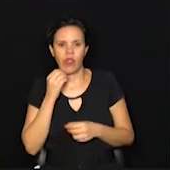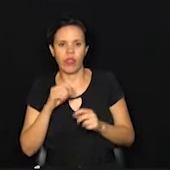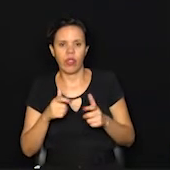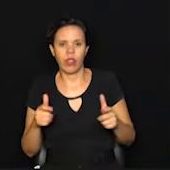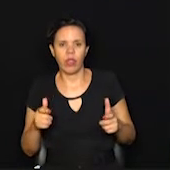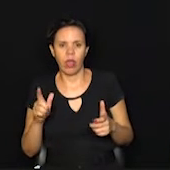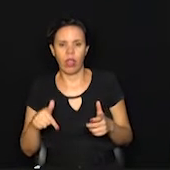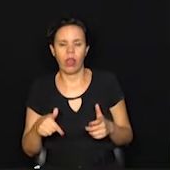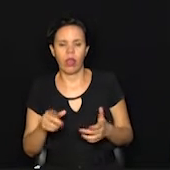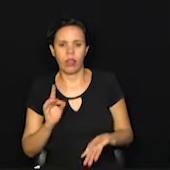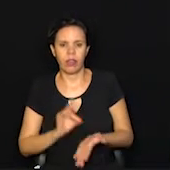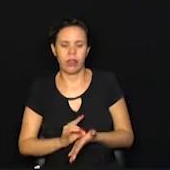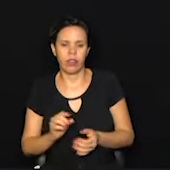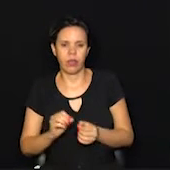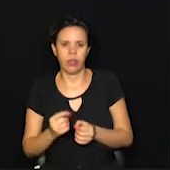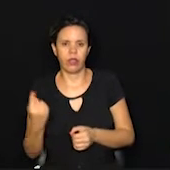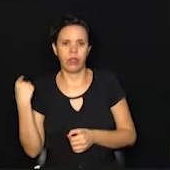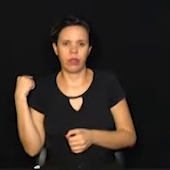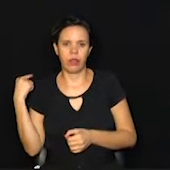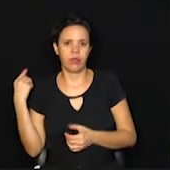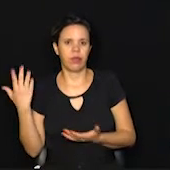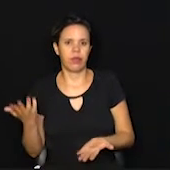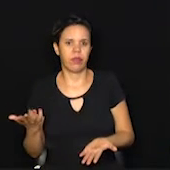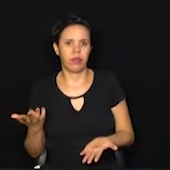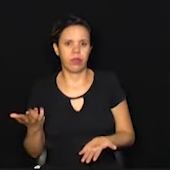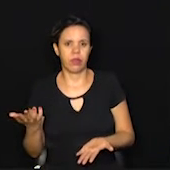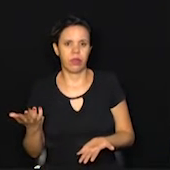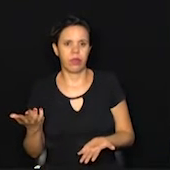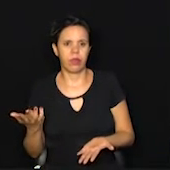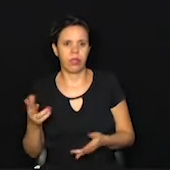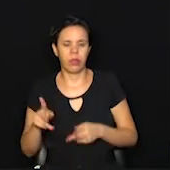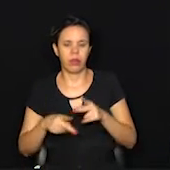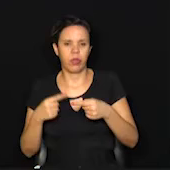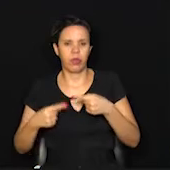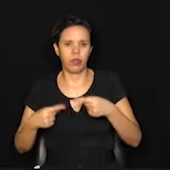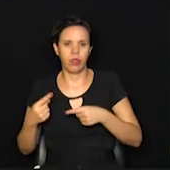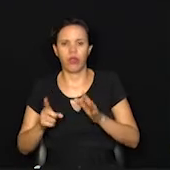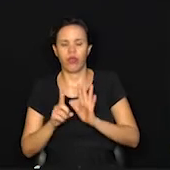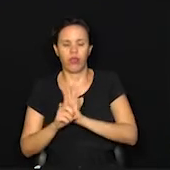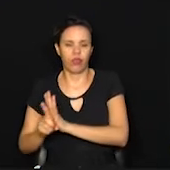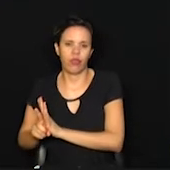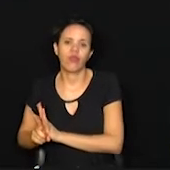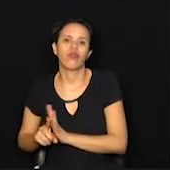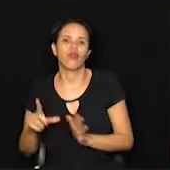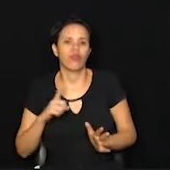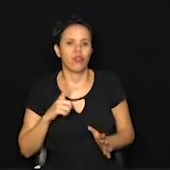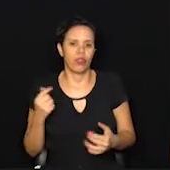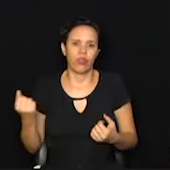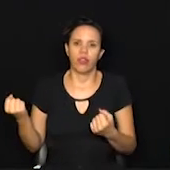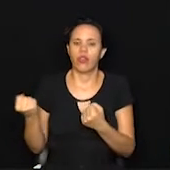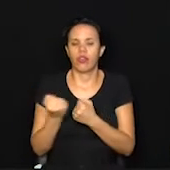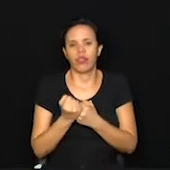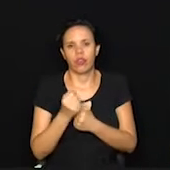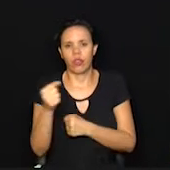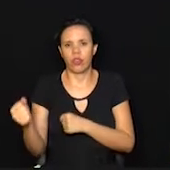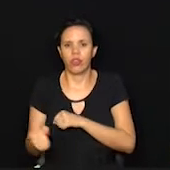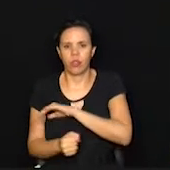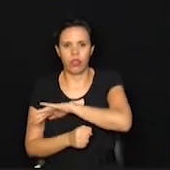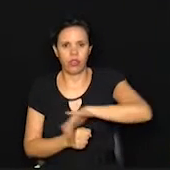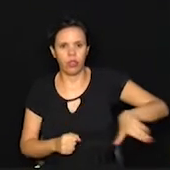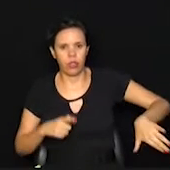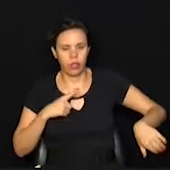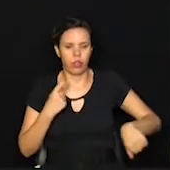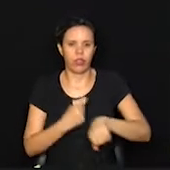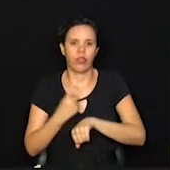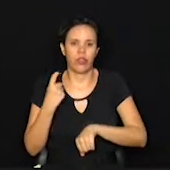foi exatamente o que foi feito naquela época por aqueles políticos da direita Gourmet que tinham apoiado o golpe e